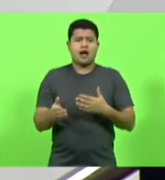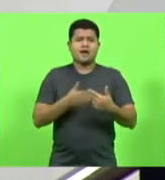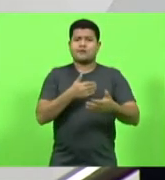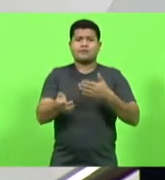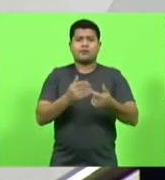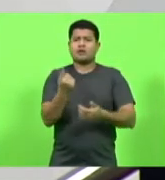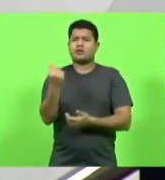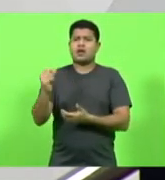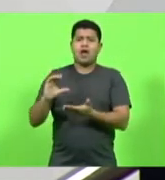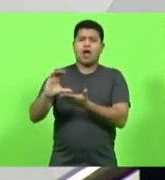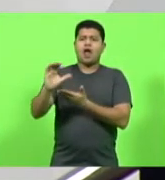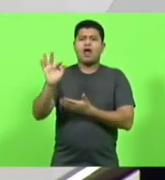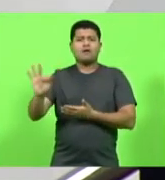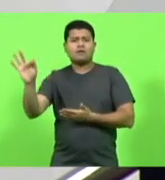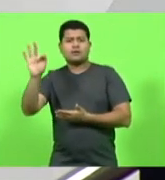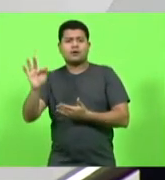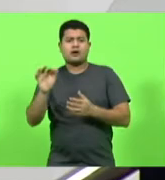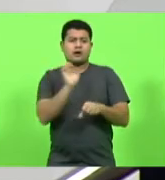Infelizmente,